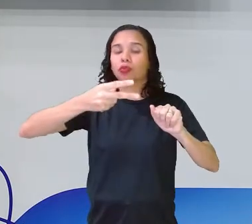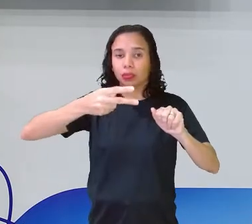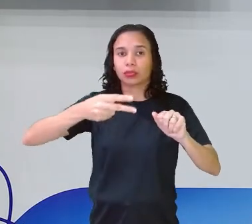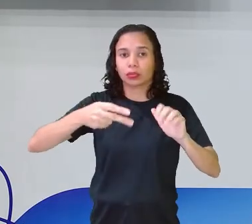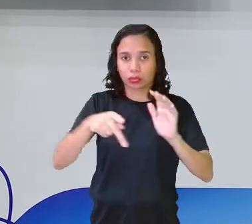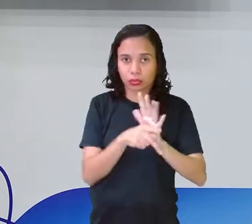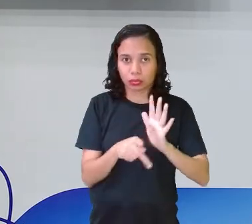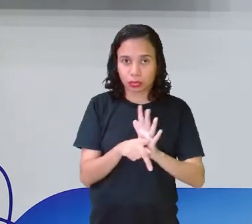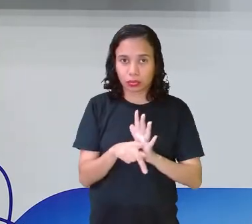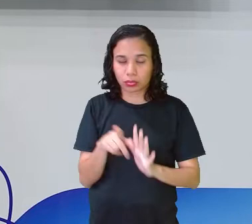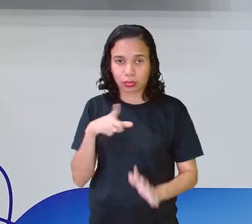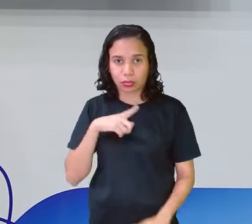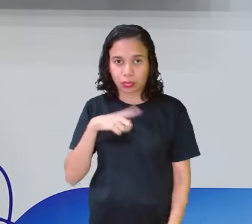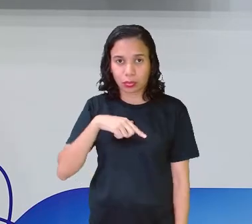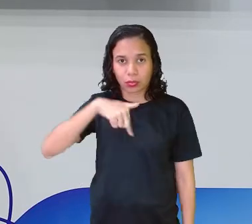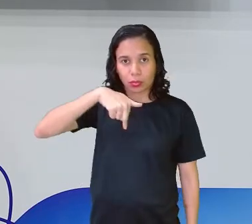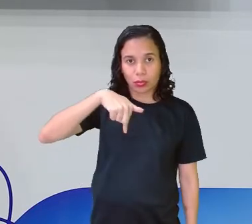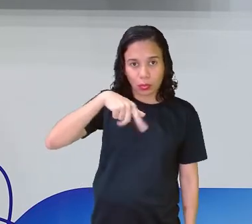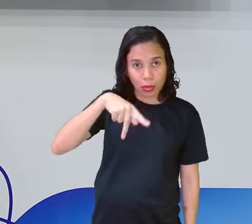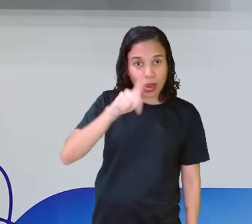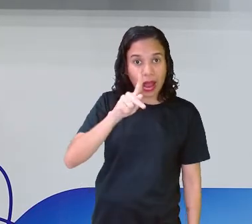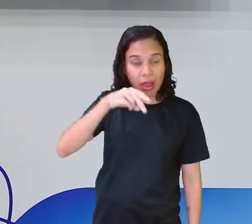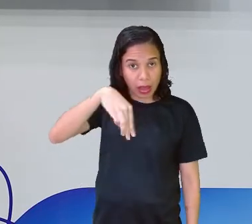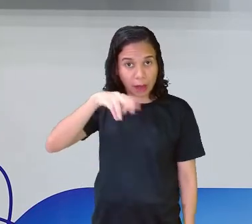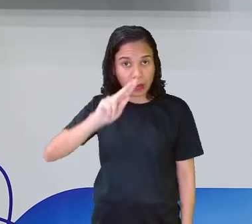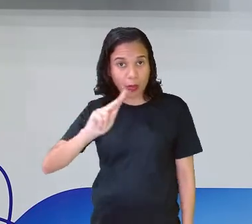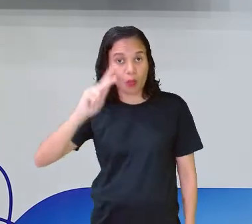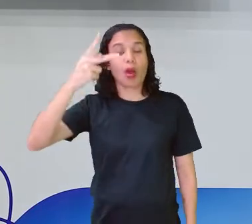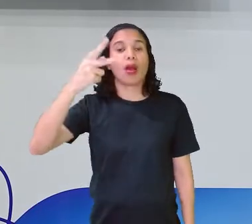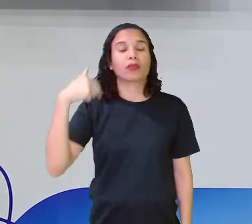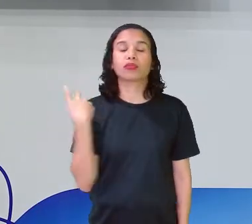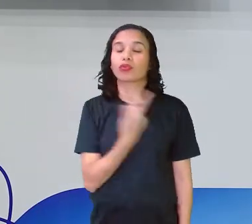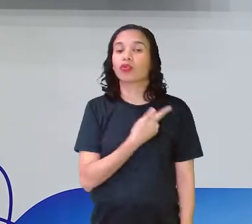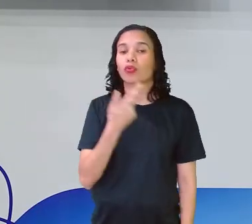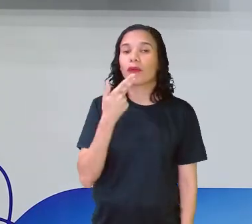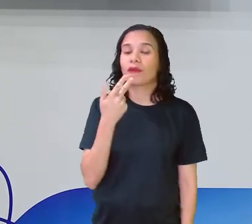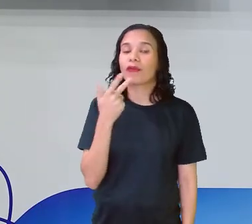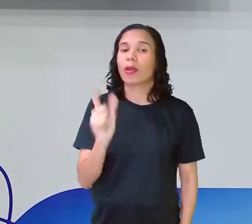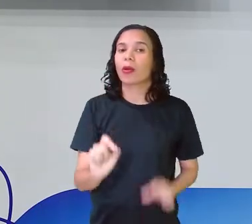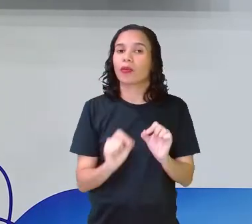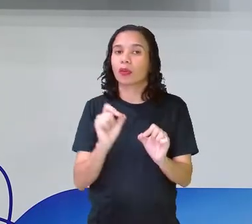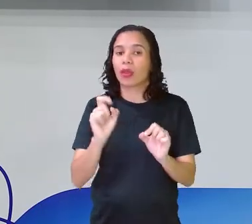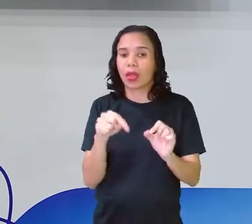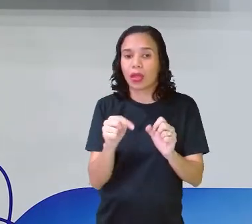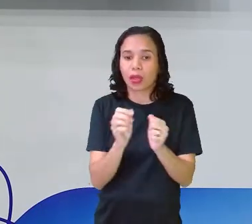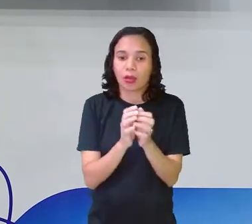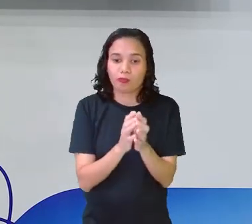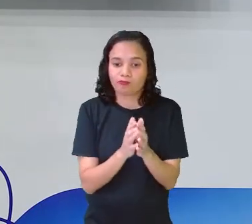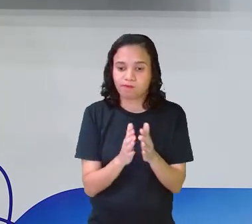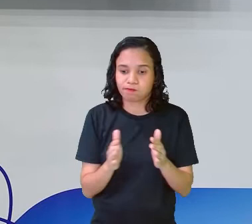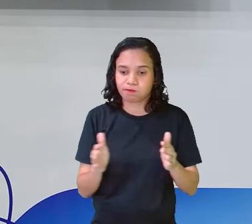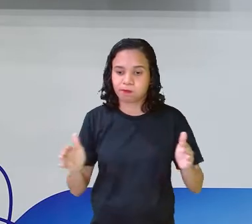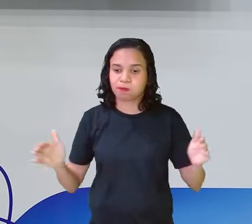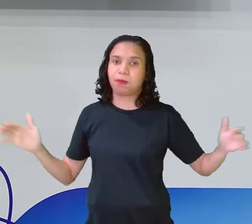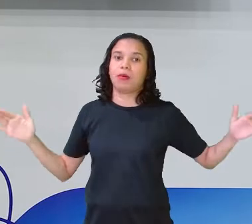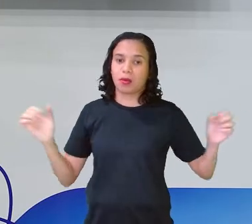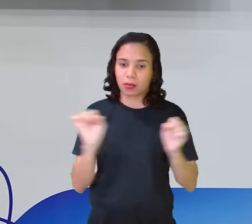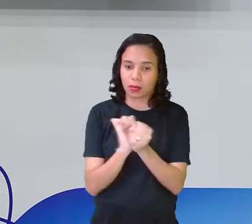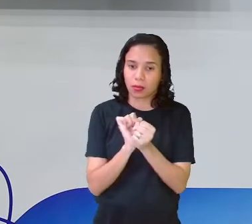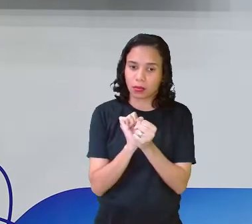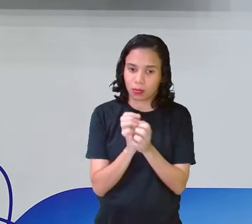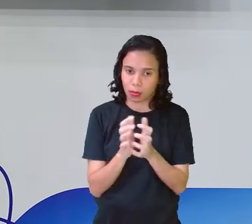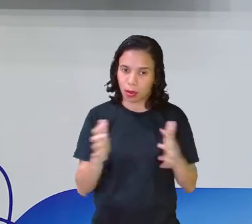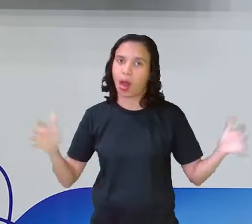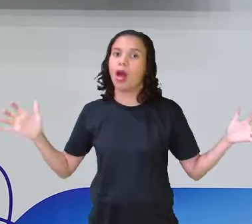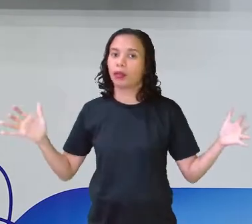quadrado, quilômetro quadrado, claro. Quando a gente fala de quilômetro, é espaço bem maior,